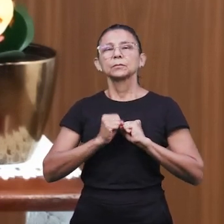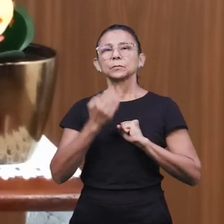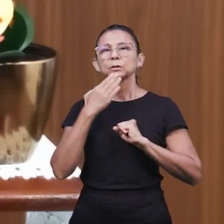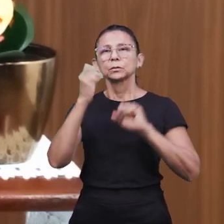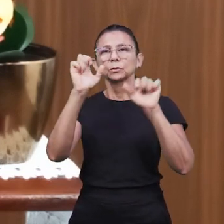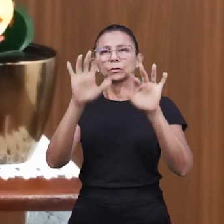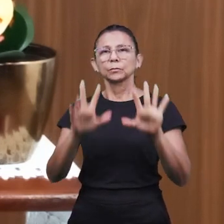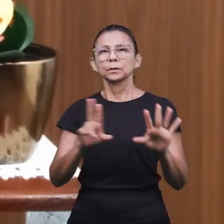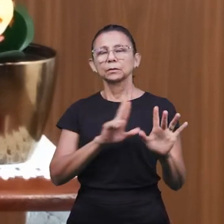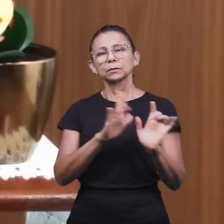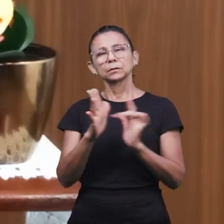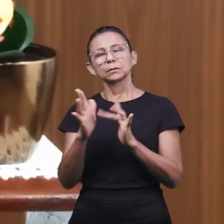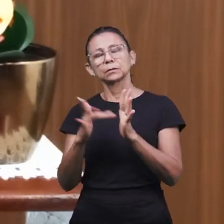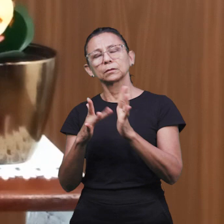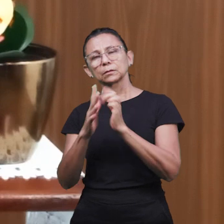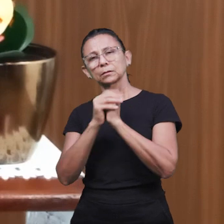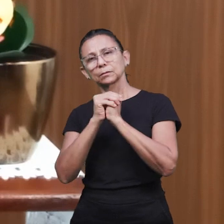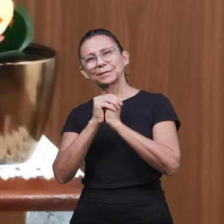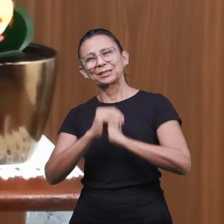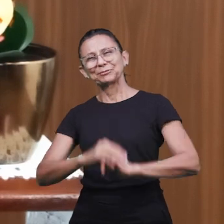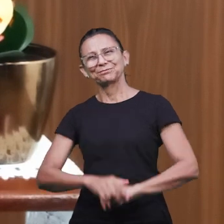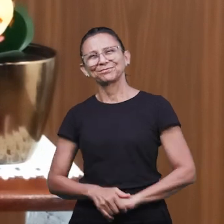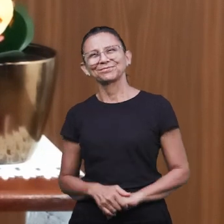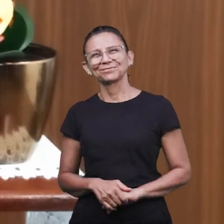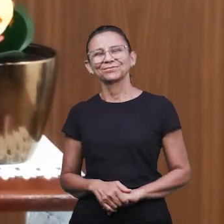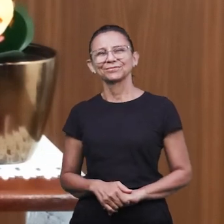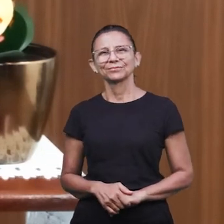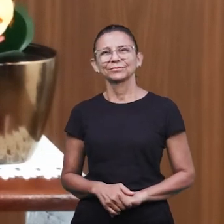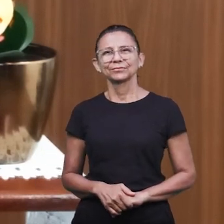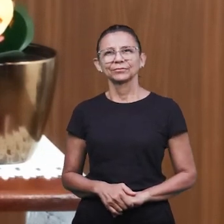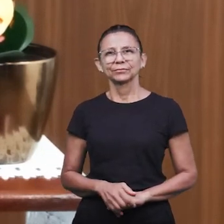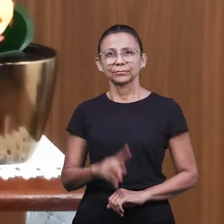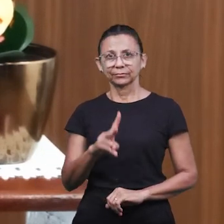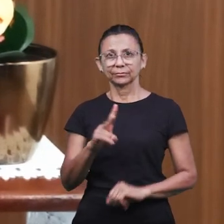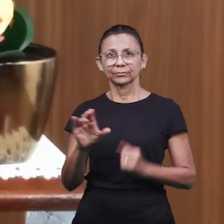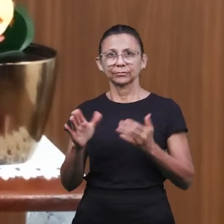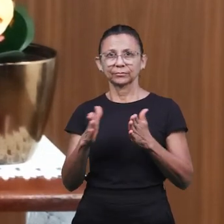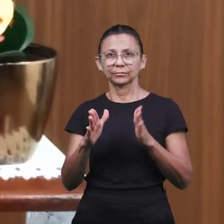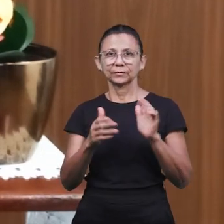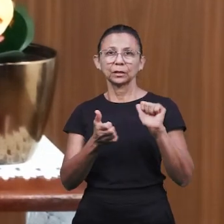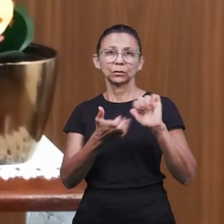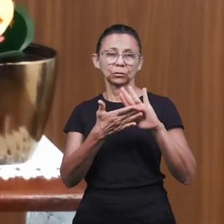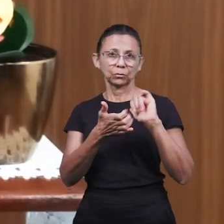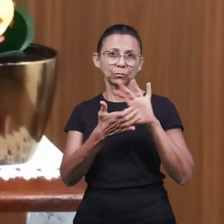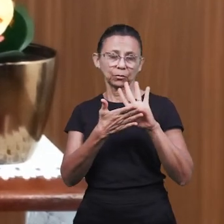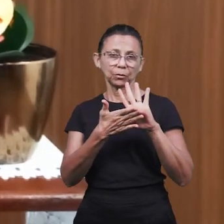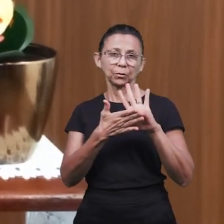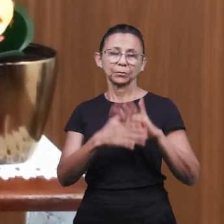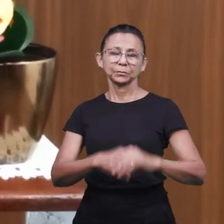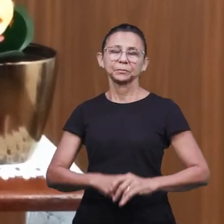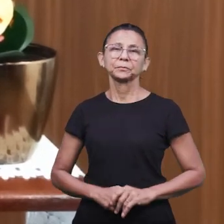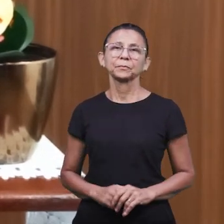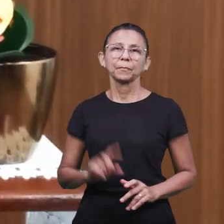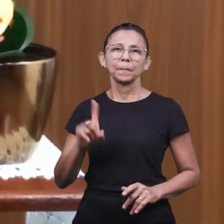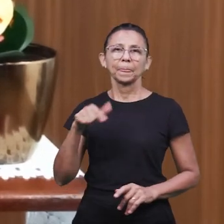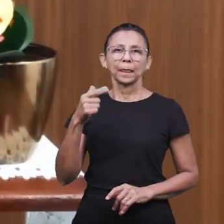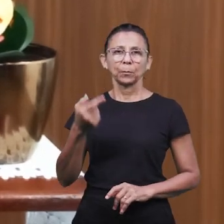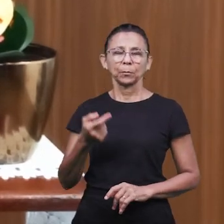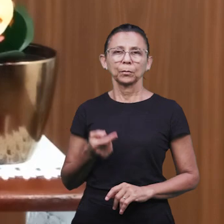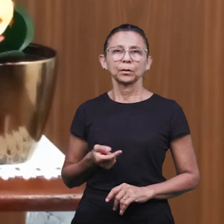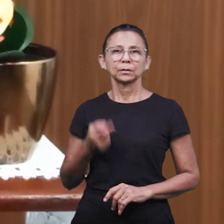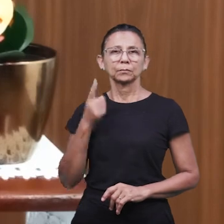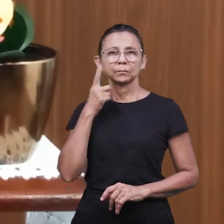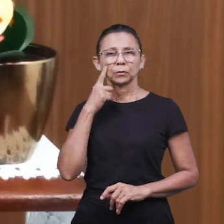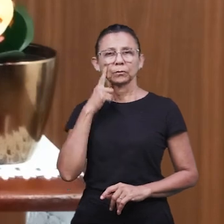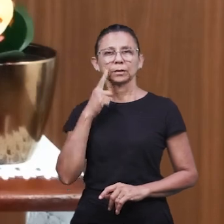oramos em nome do Senhor Jesus. Amém. Vamos louvar ao Senhor com um hino antes de darmos prosseguimento ao